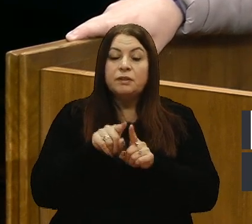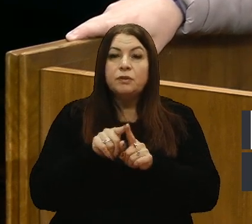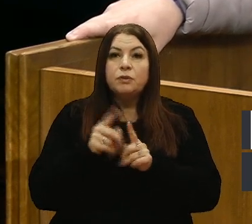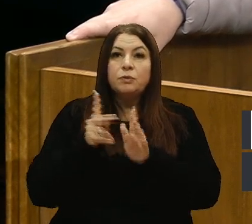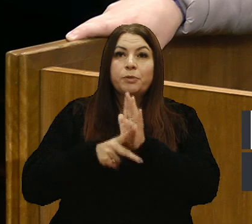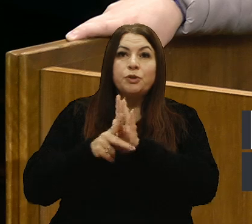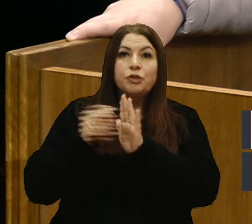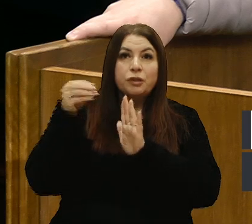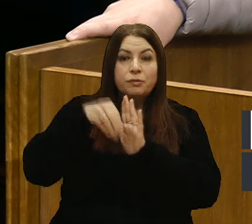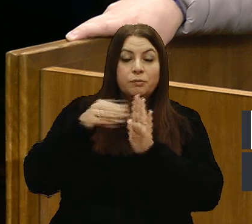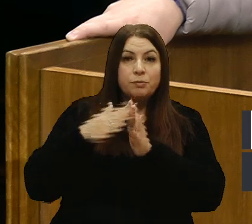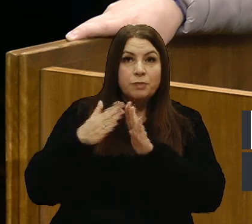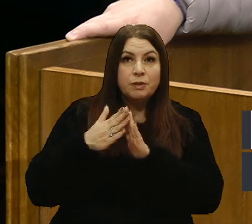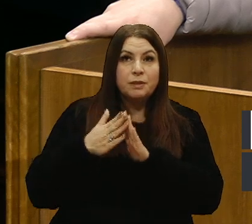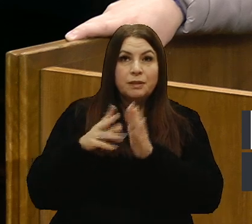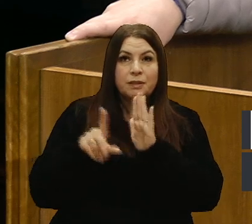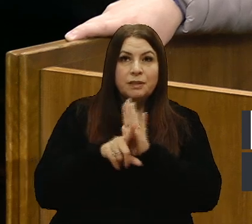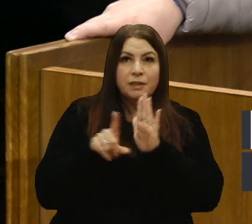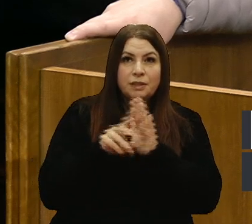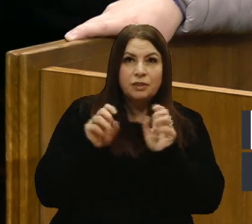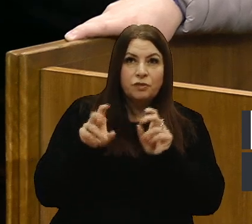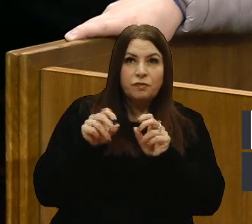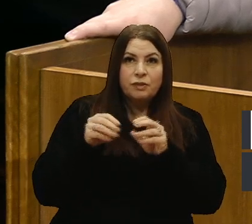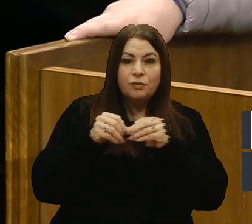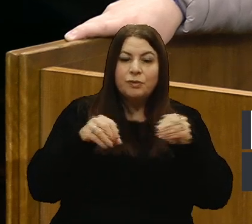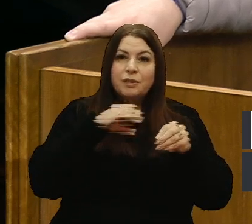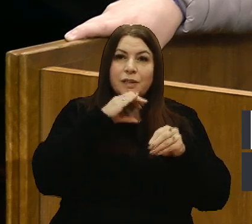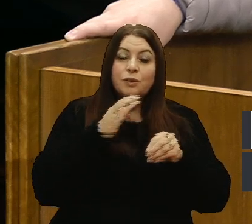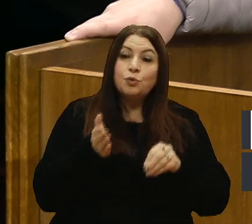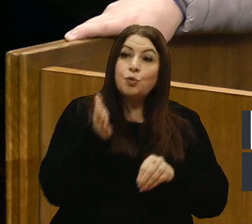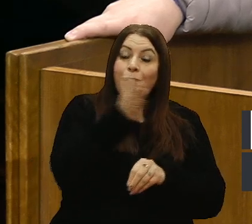projeto de lei de venda desse terreno aqui do lado,